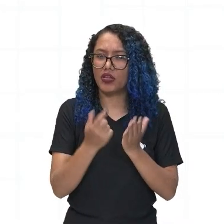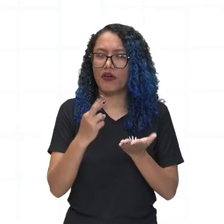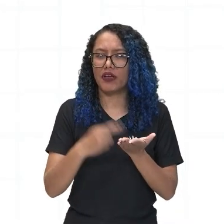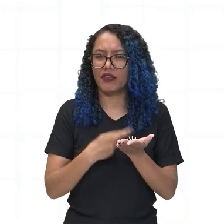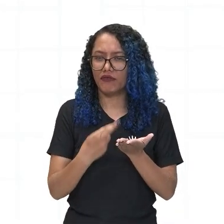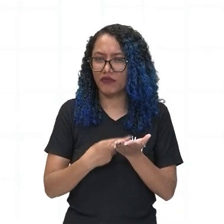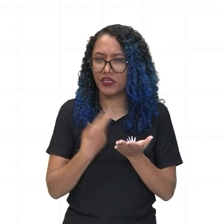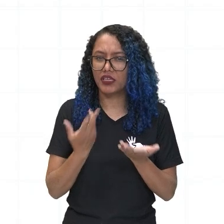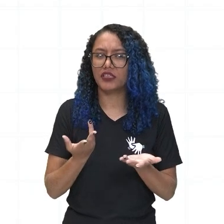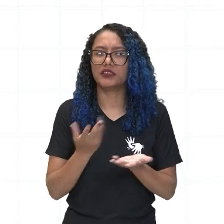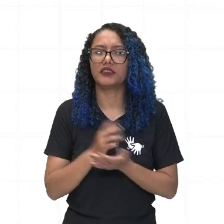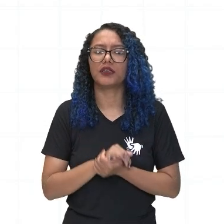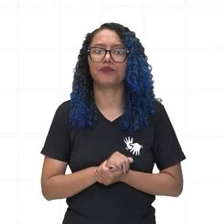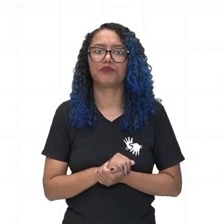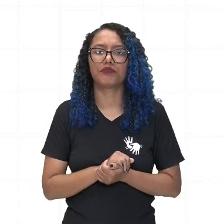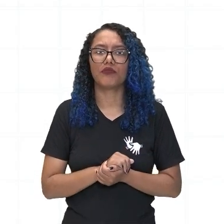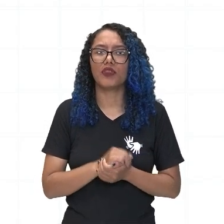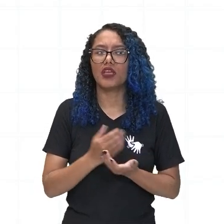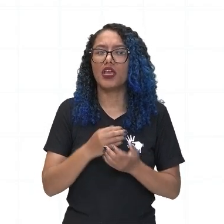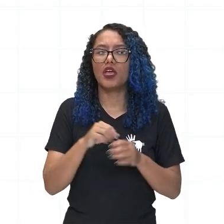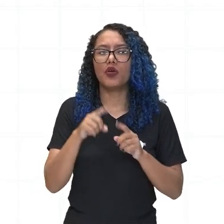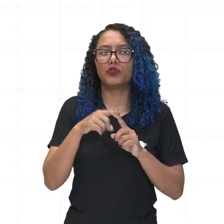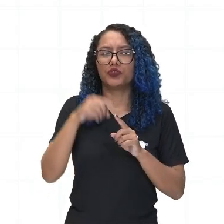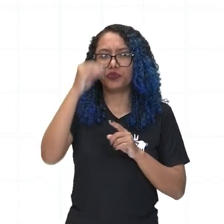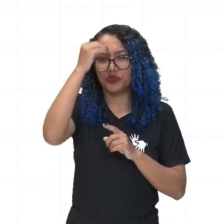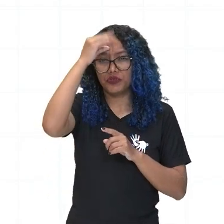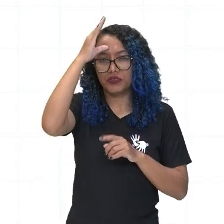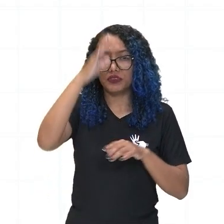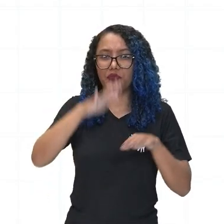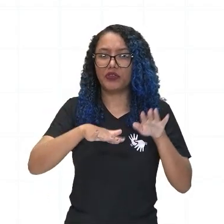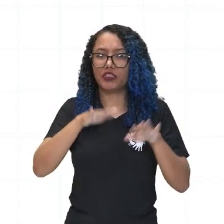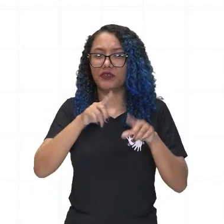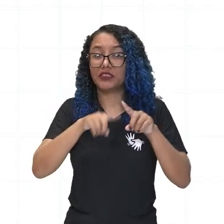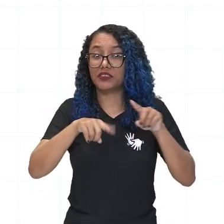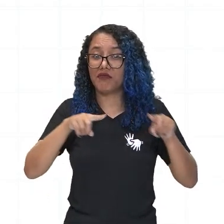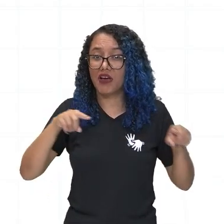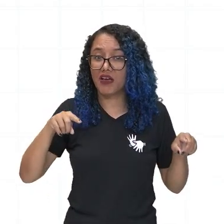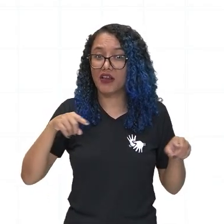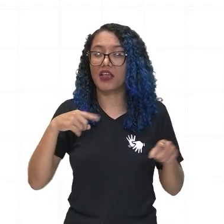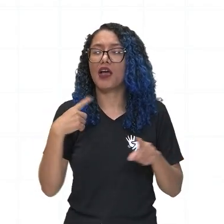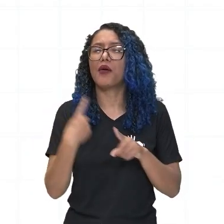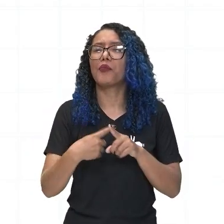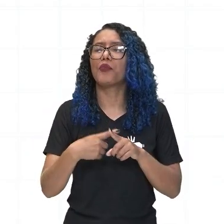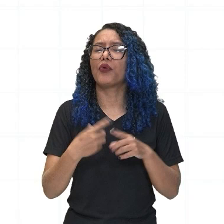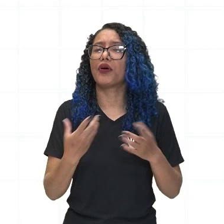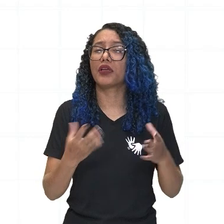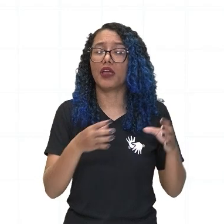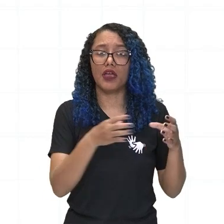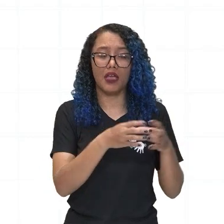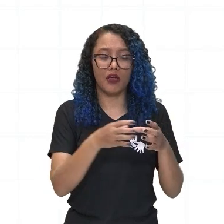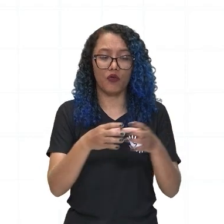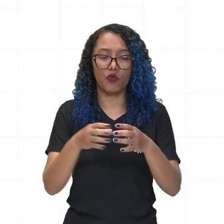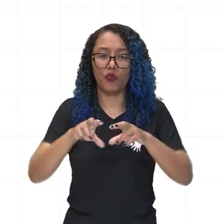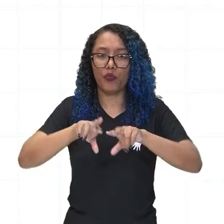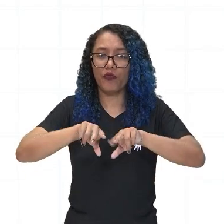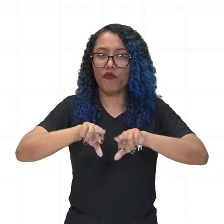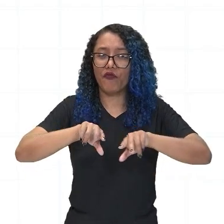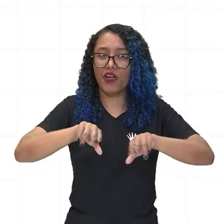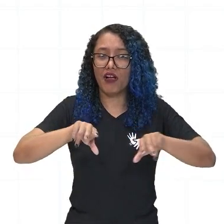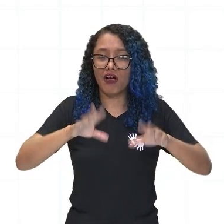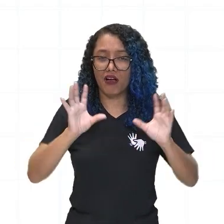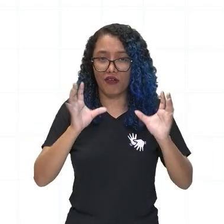sobre questões abordadas para variar bastante, ele pode variar bastante, porque esse é um público heterogêneo, ou